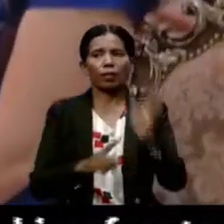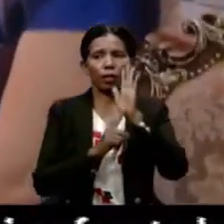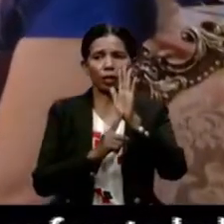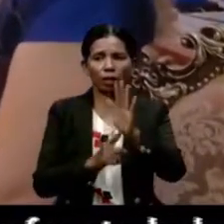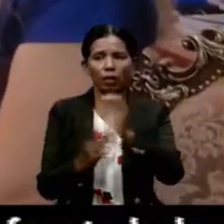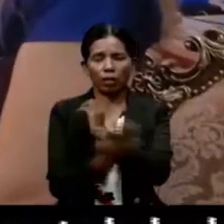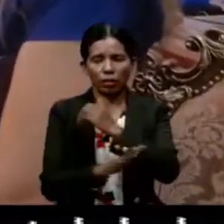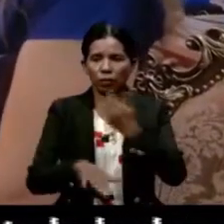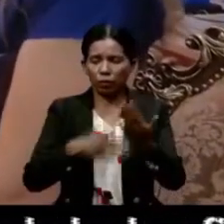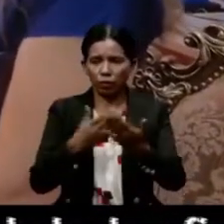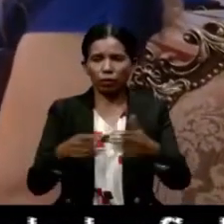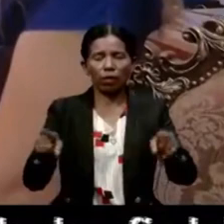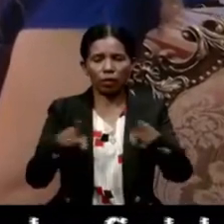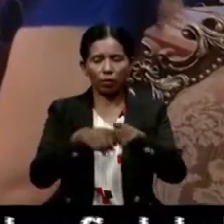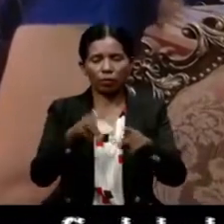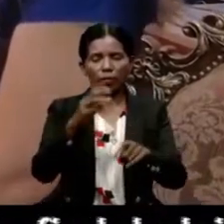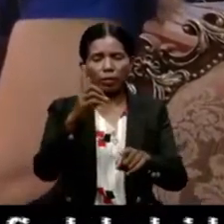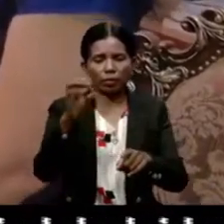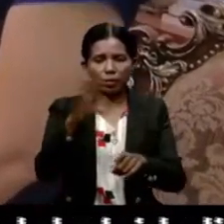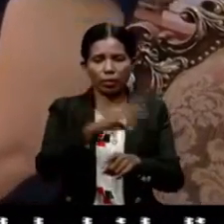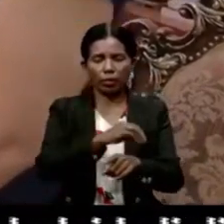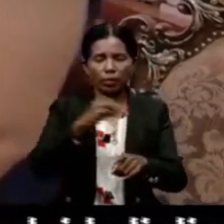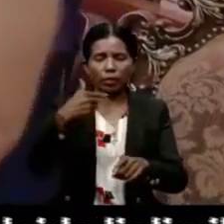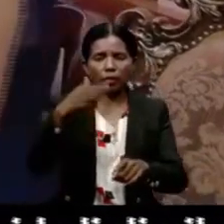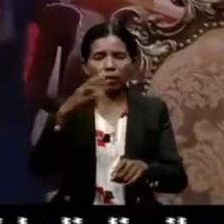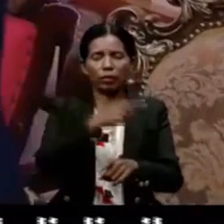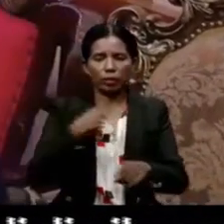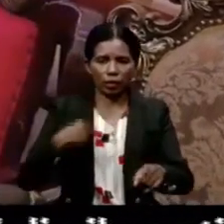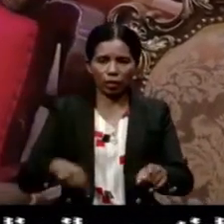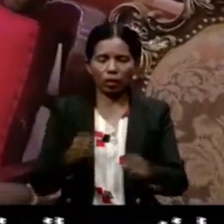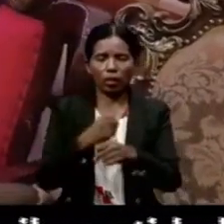sang sira hanesan Madrid, Sydney, Hanoi no Shanghai